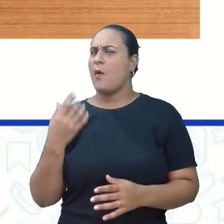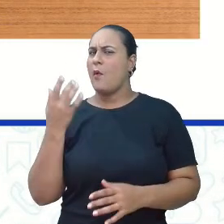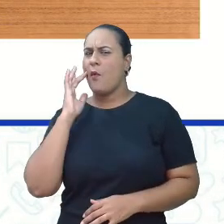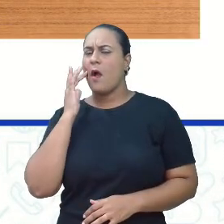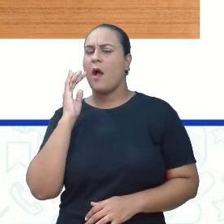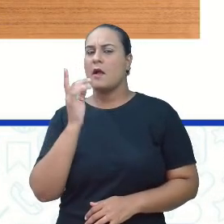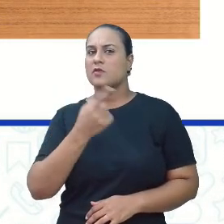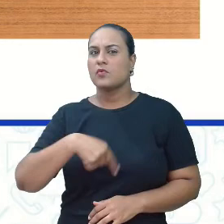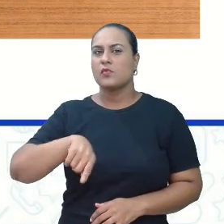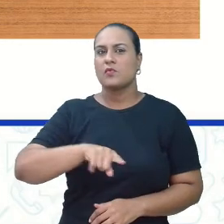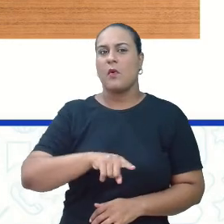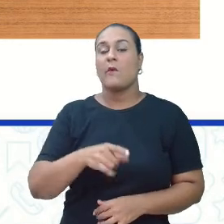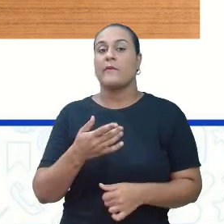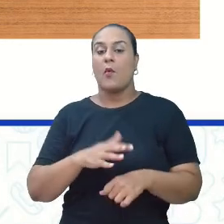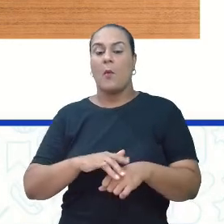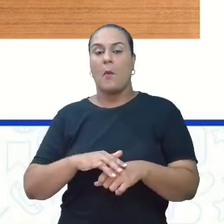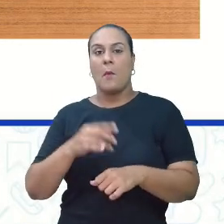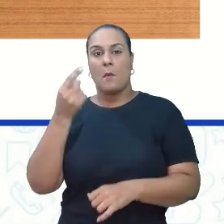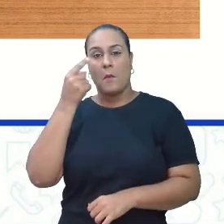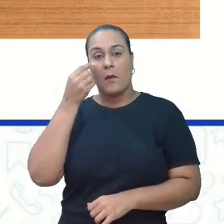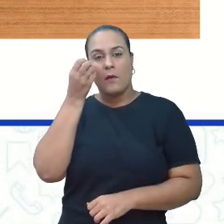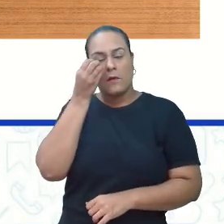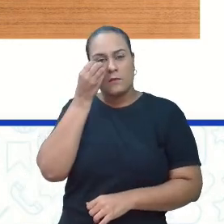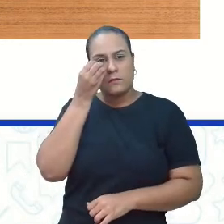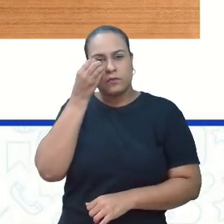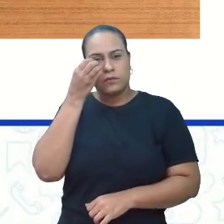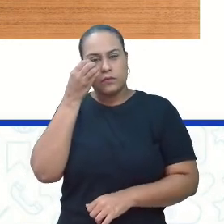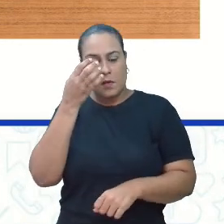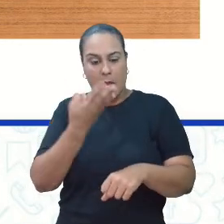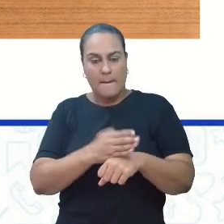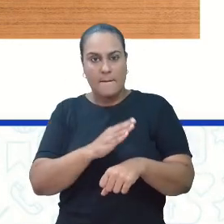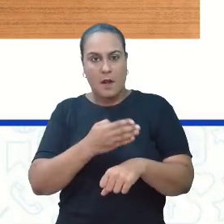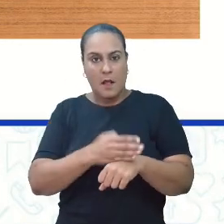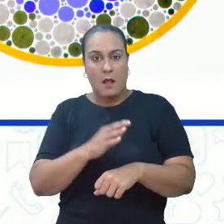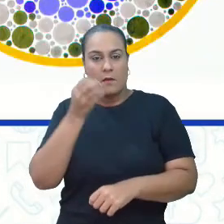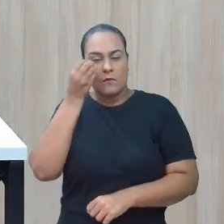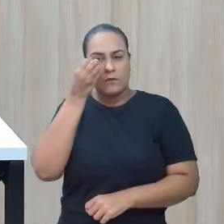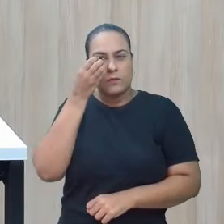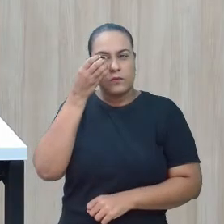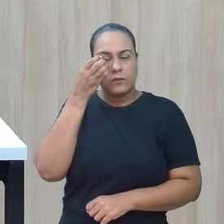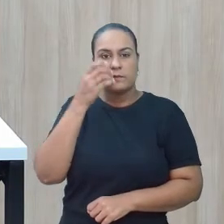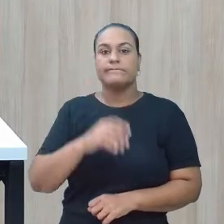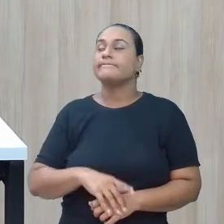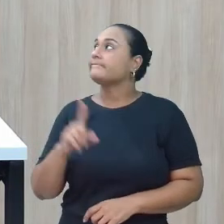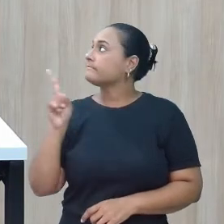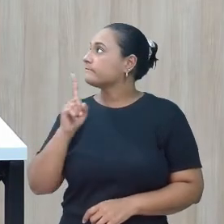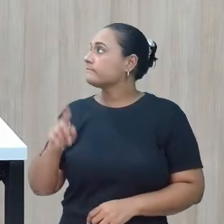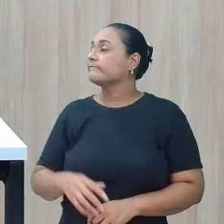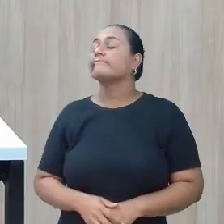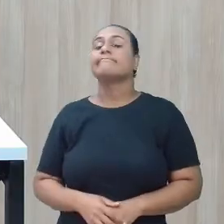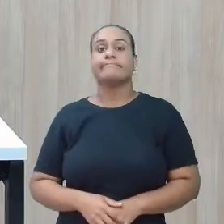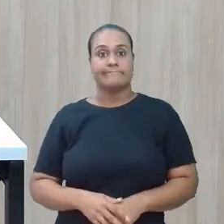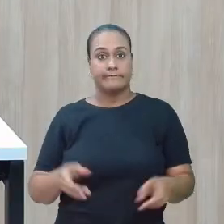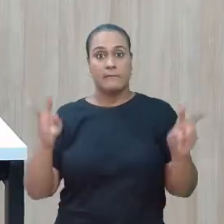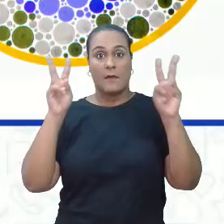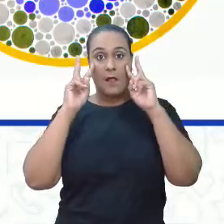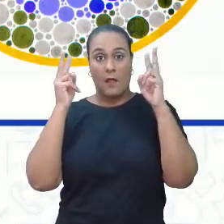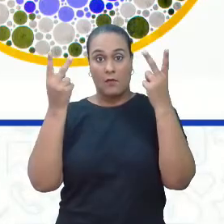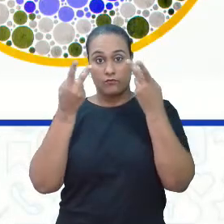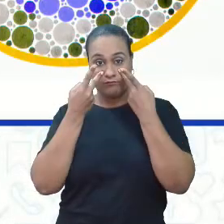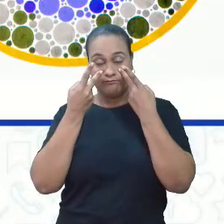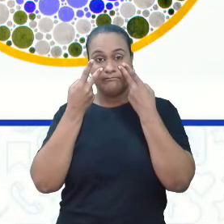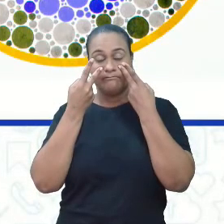a inflamação aí na conjuntiva, nessa parte branca do olho, né? Tem outros, a questão aí do